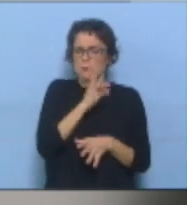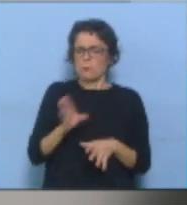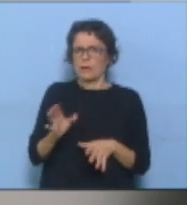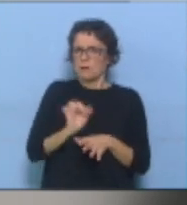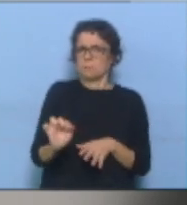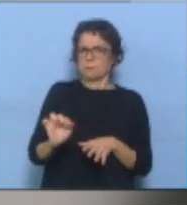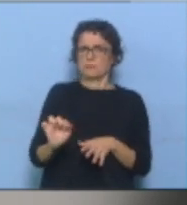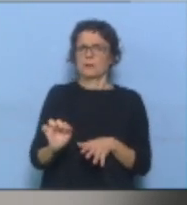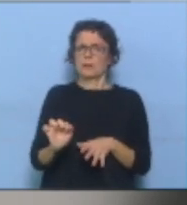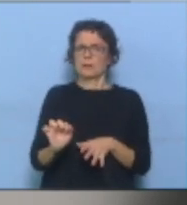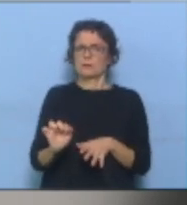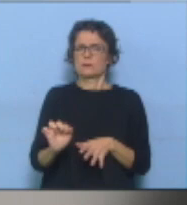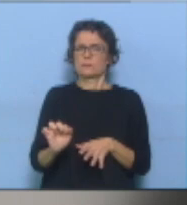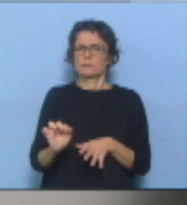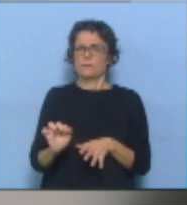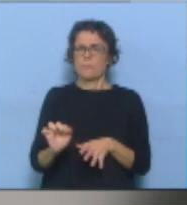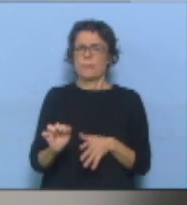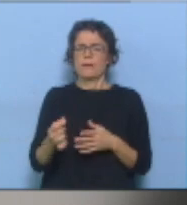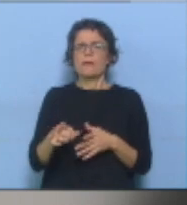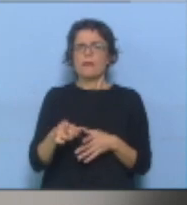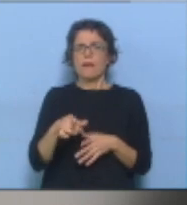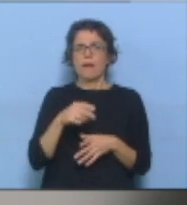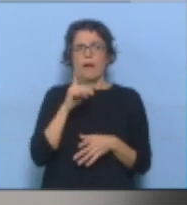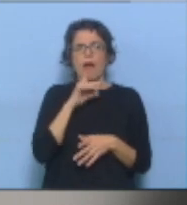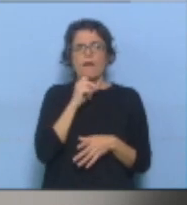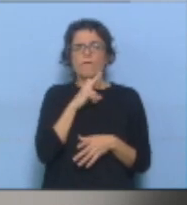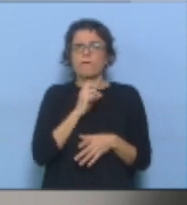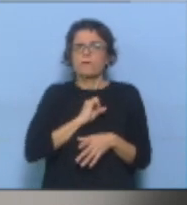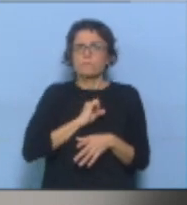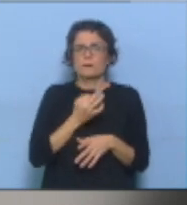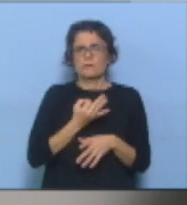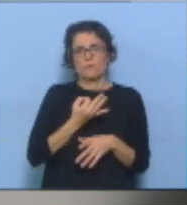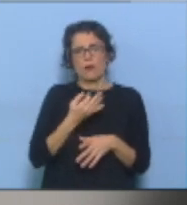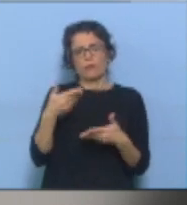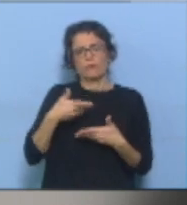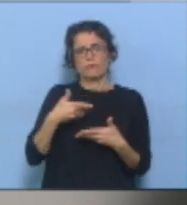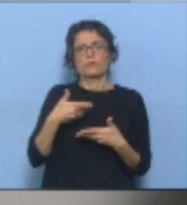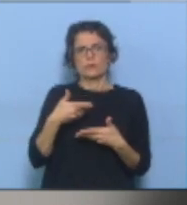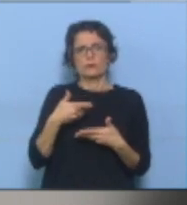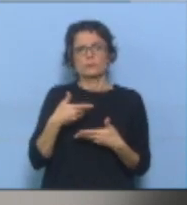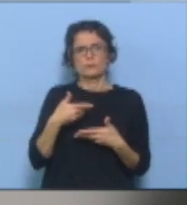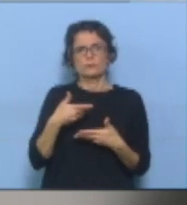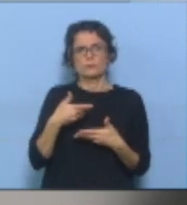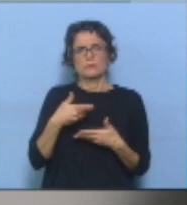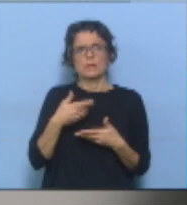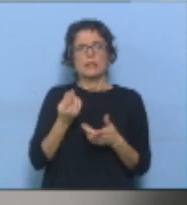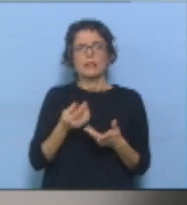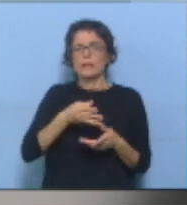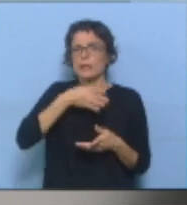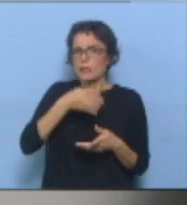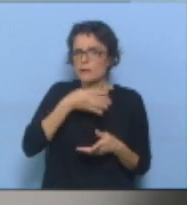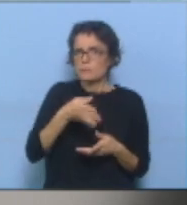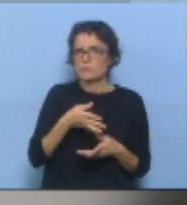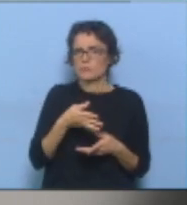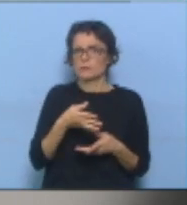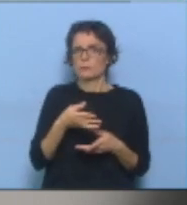rituais. E a minha avó ajudou-me um pouco dizia-me aquelas coisas. A menina é muito mais cristã